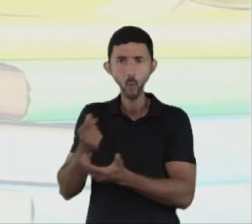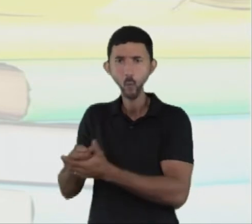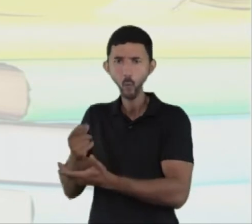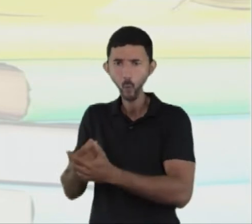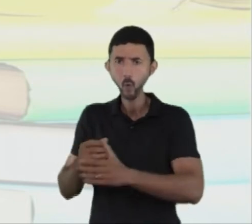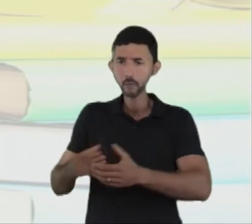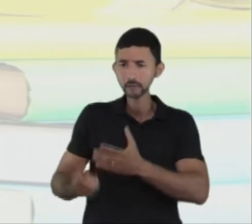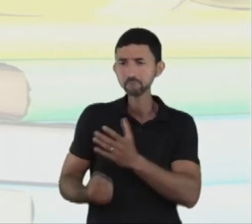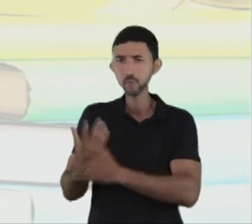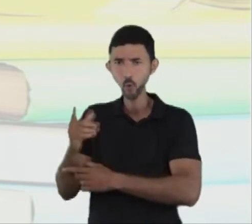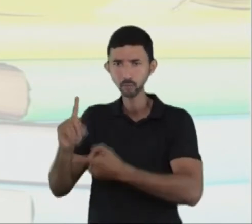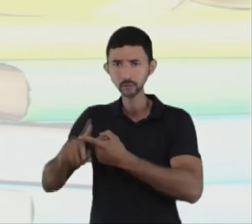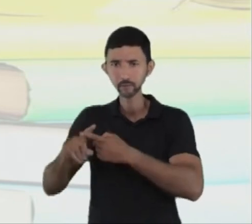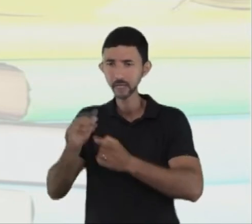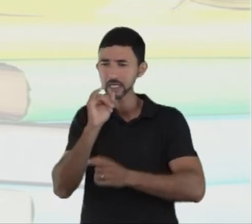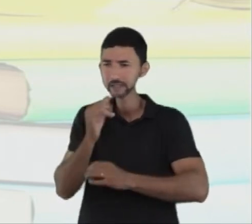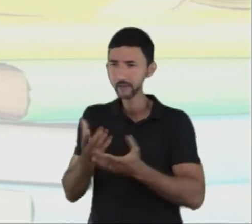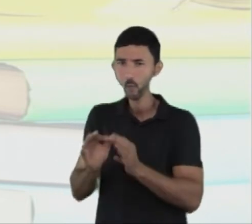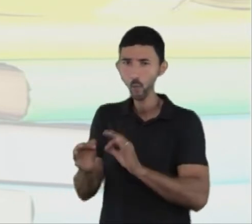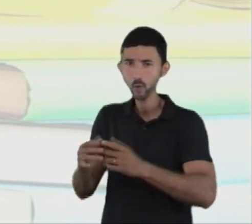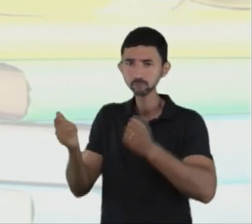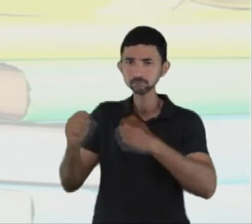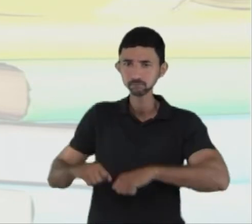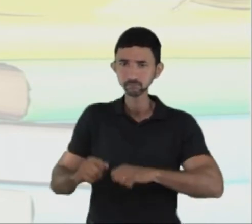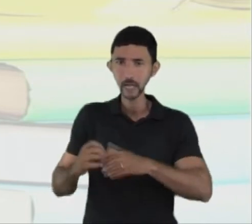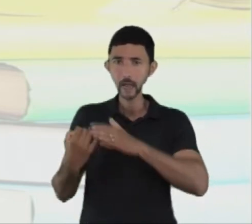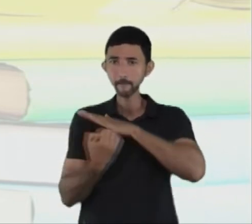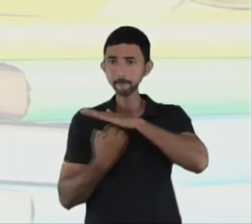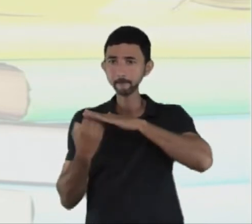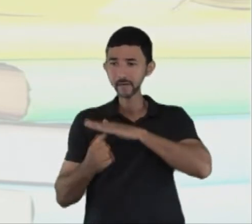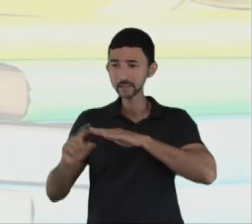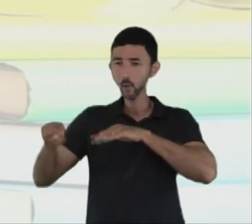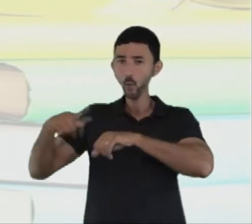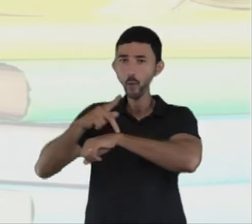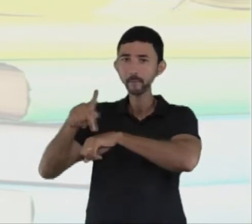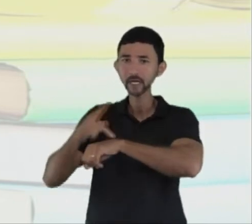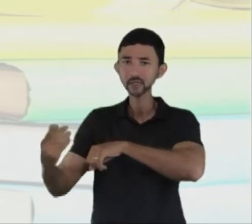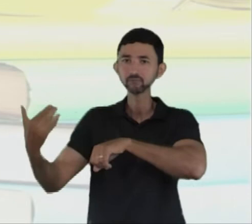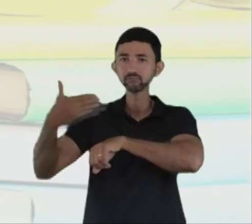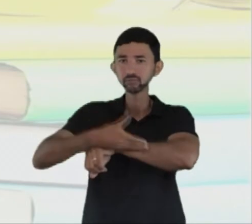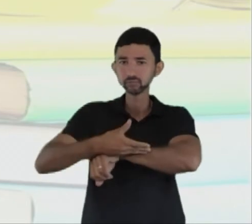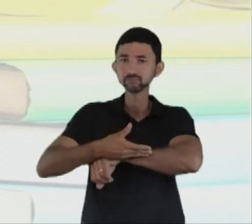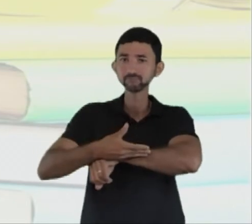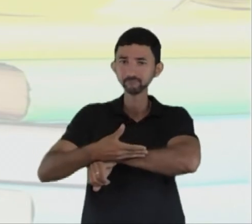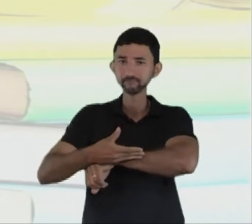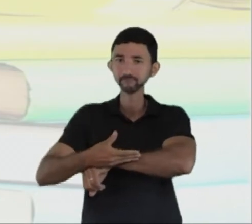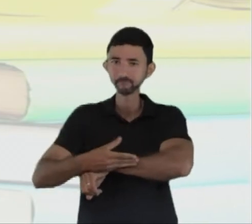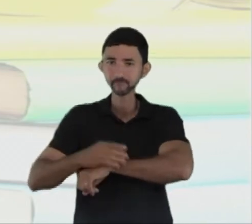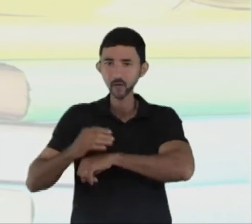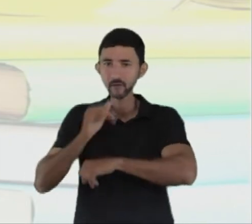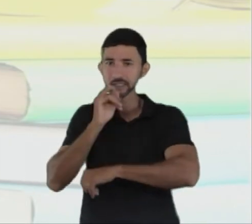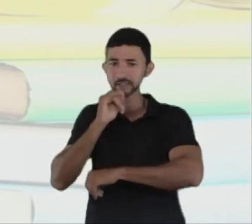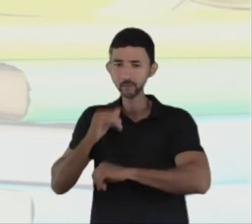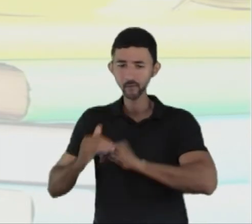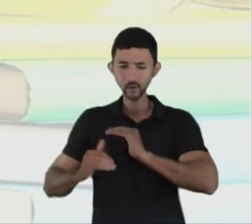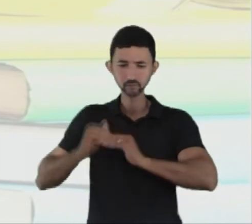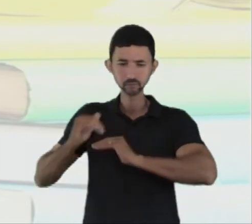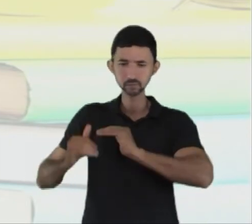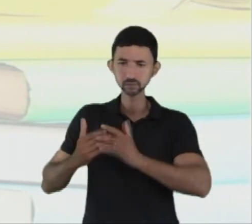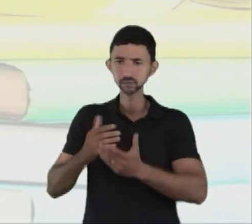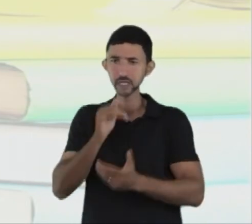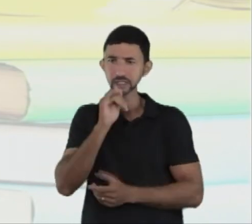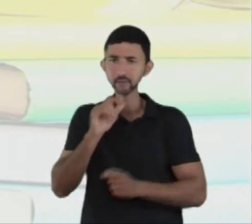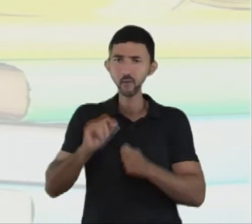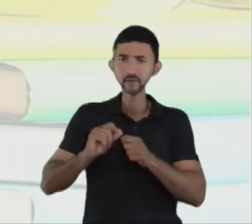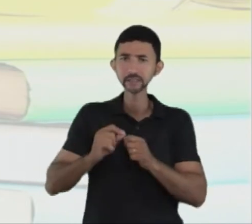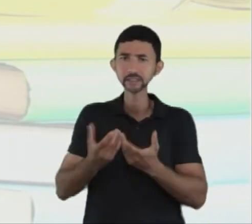produtor também, então ela acaba criando algumas condições para que empresas de outros países se instalem lá. Isso foi criando fazendo